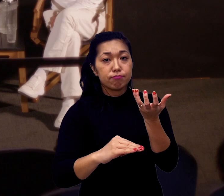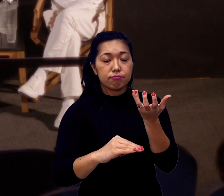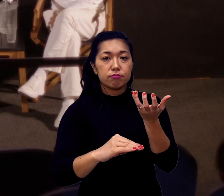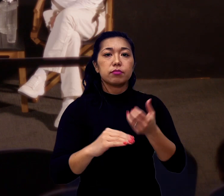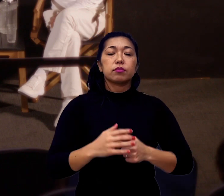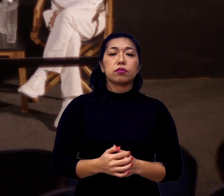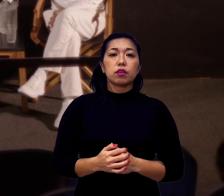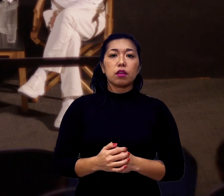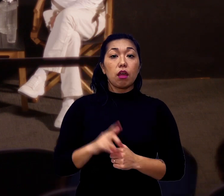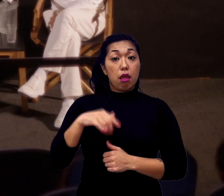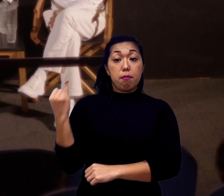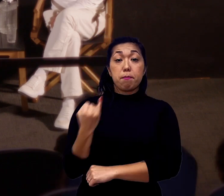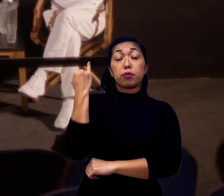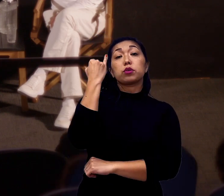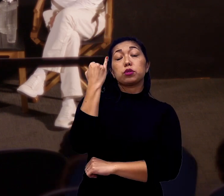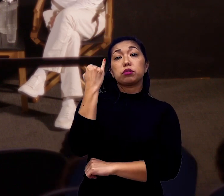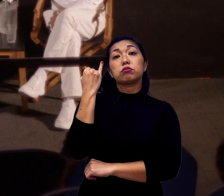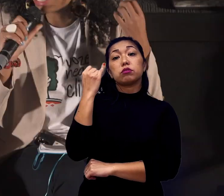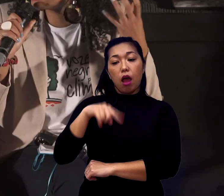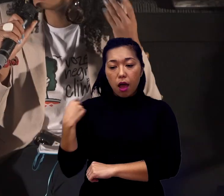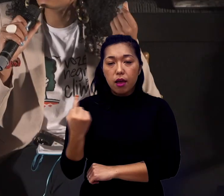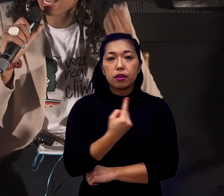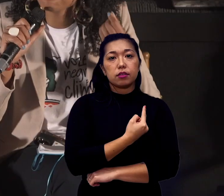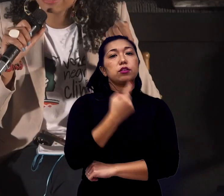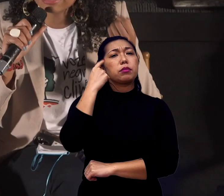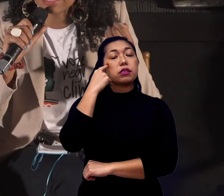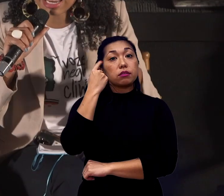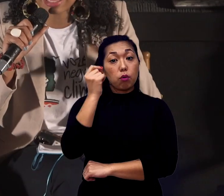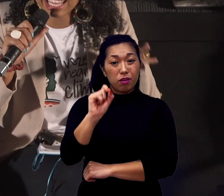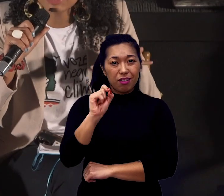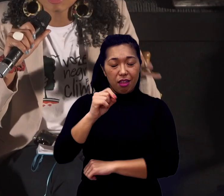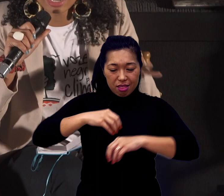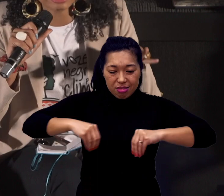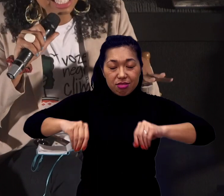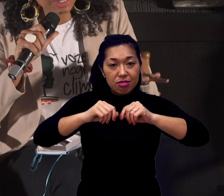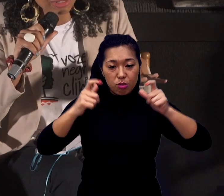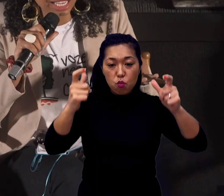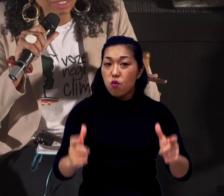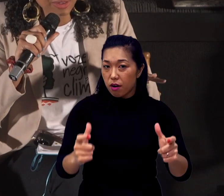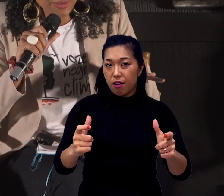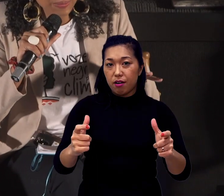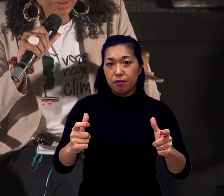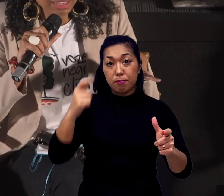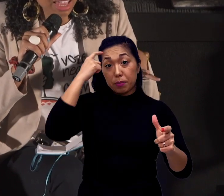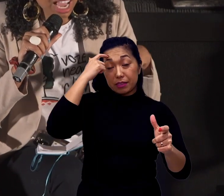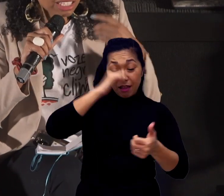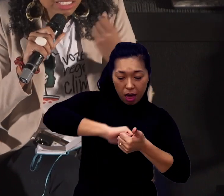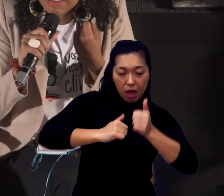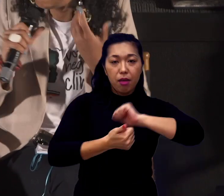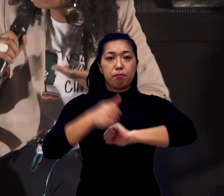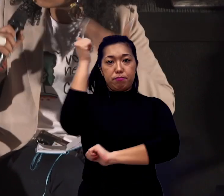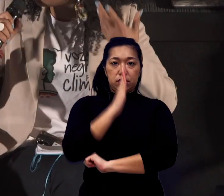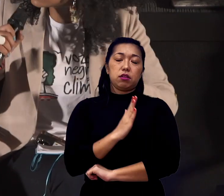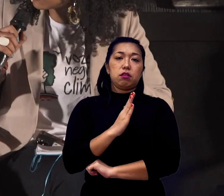pessoas do sul global, da América Latina, é muito importante a gente abrasileirar, territorializar esses conceitos. Porque a